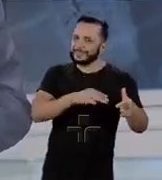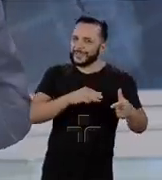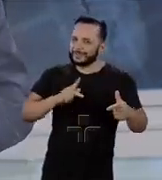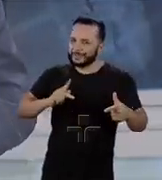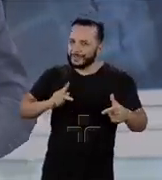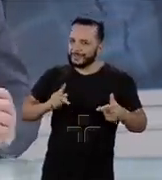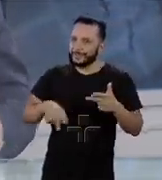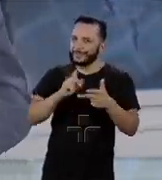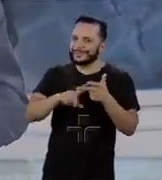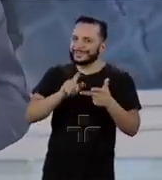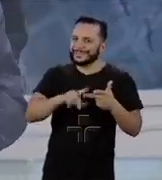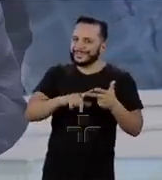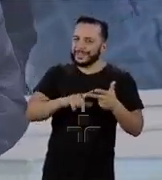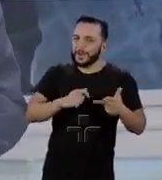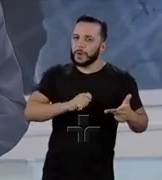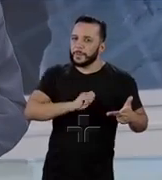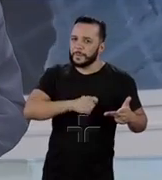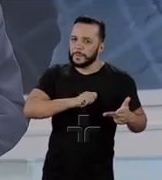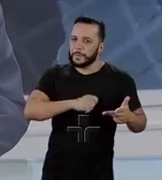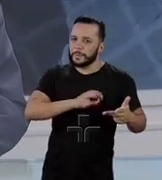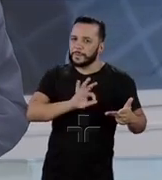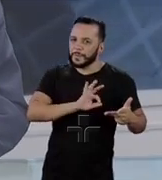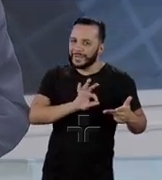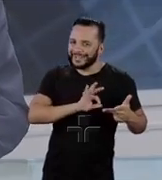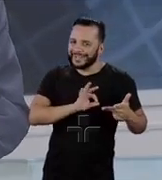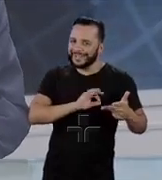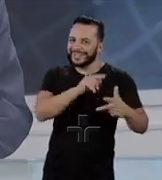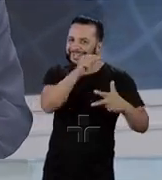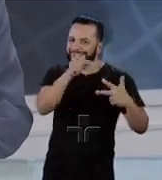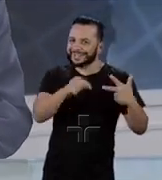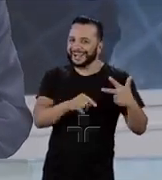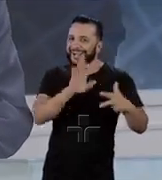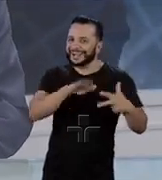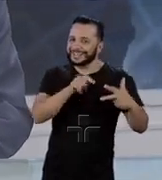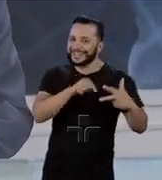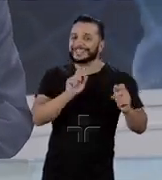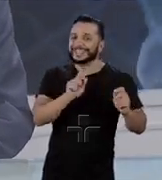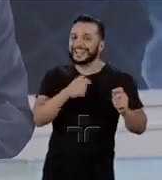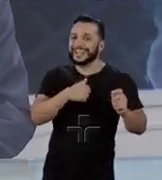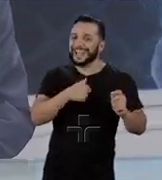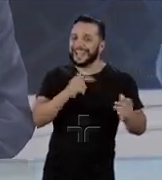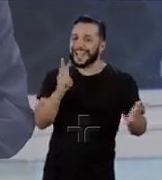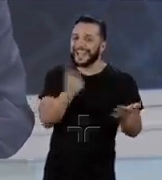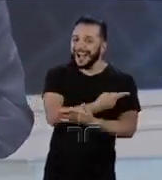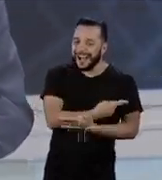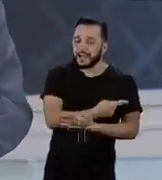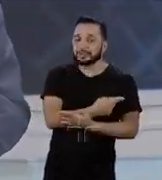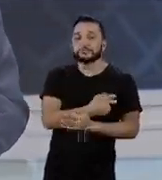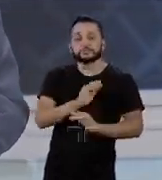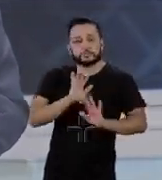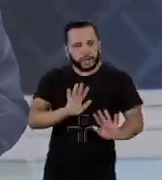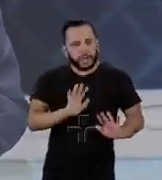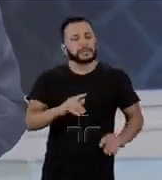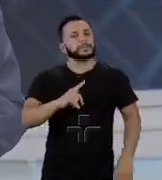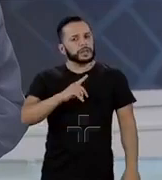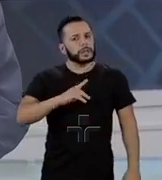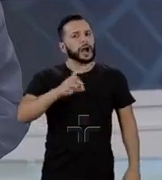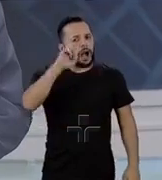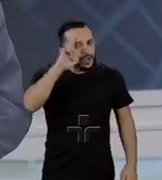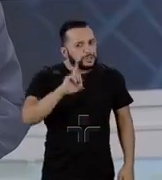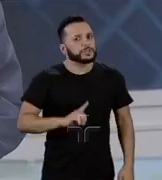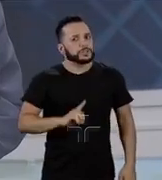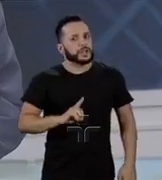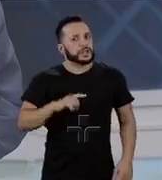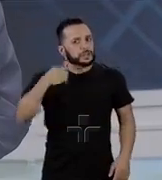polícia, que levam a ordem sempre a agir em defesa dos nossos constituintes e, fundamentalmente, em defesa